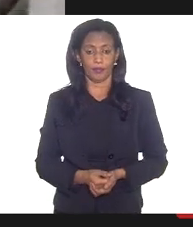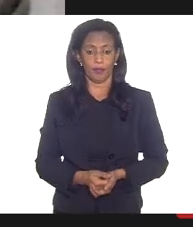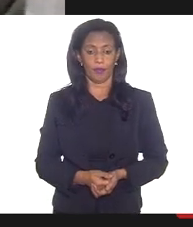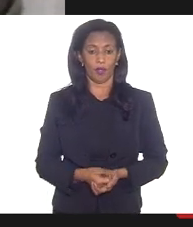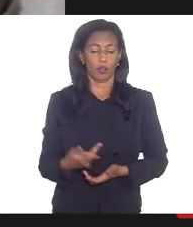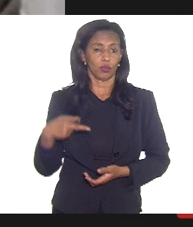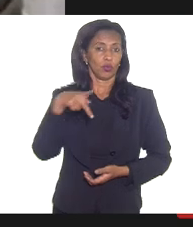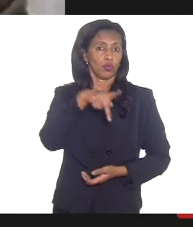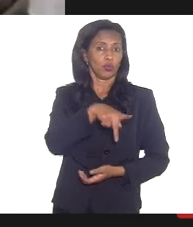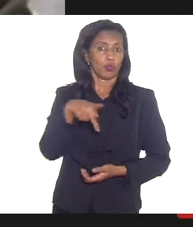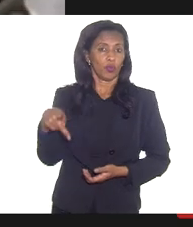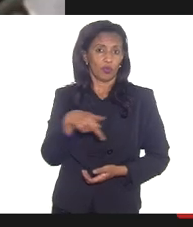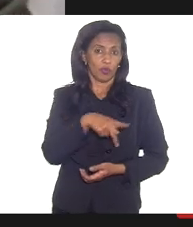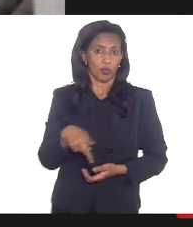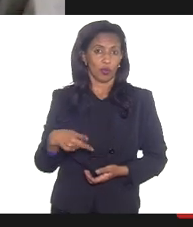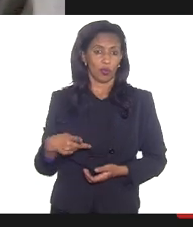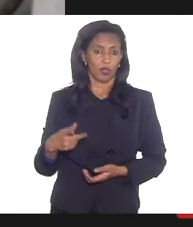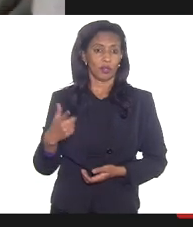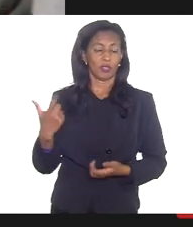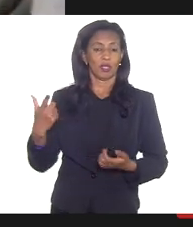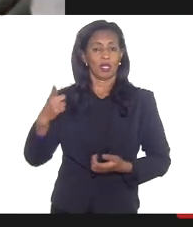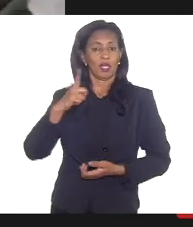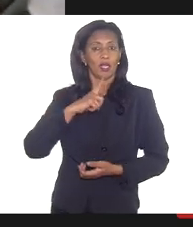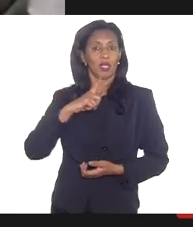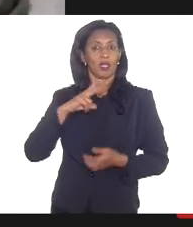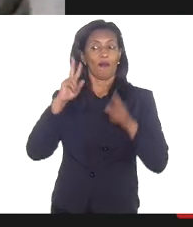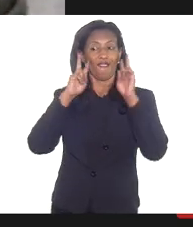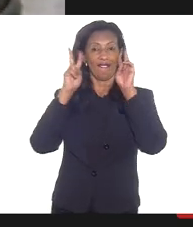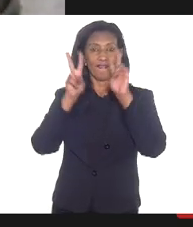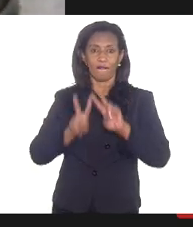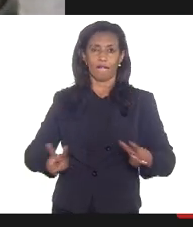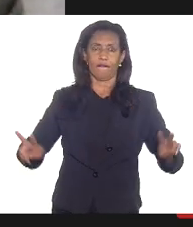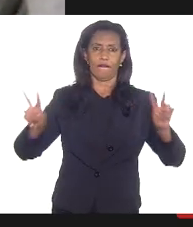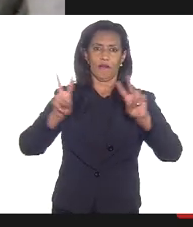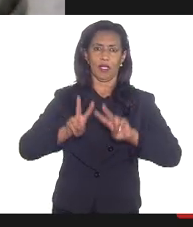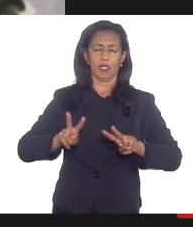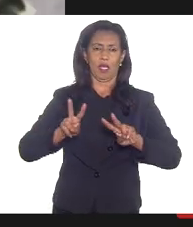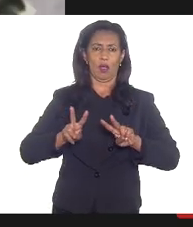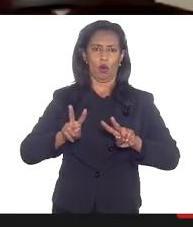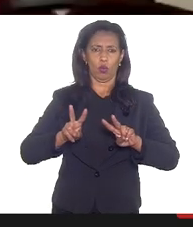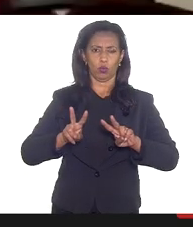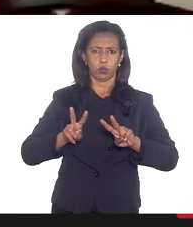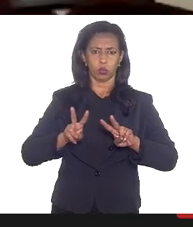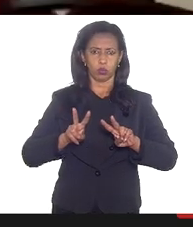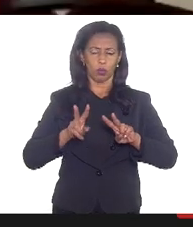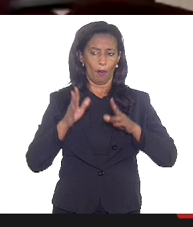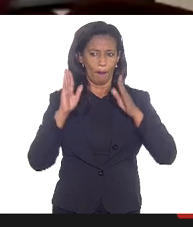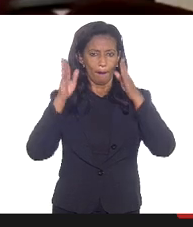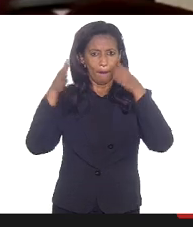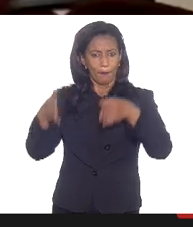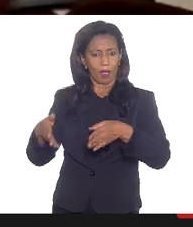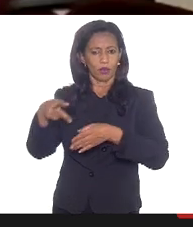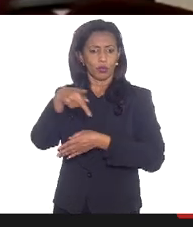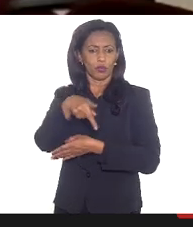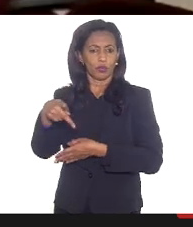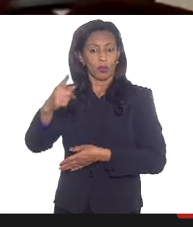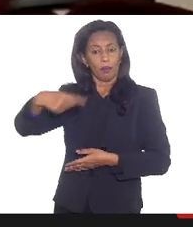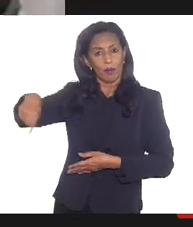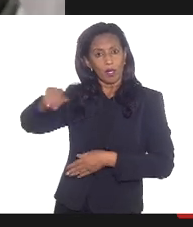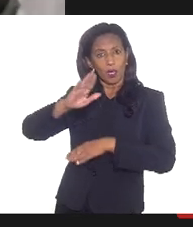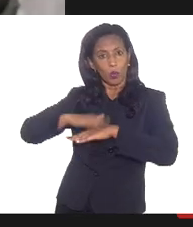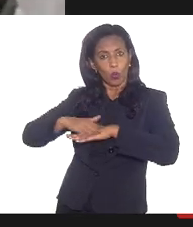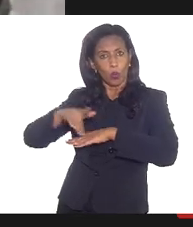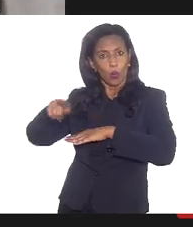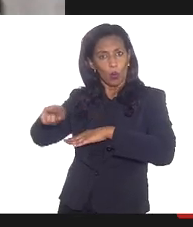os professores eles teriam que ter toda uma visão, teria que ter uma visão para os professores para que eles possam ter a